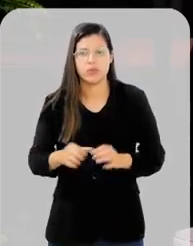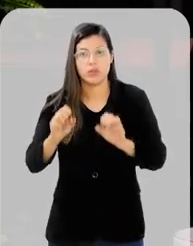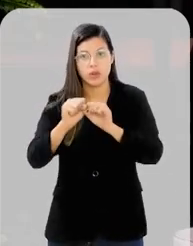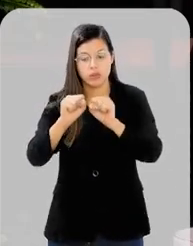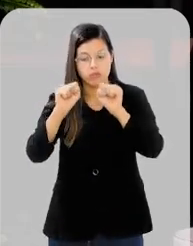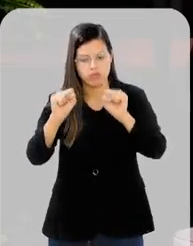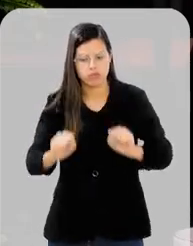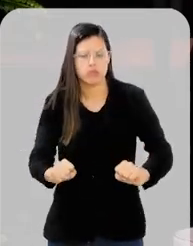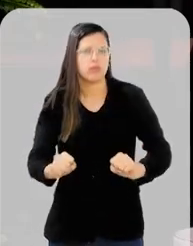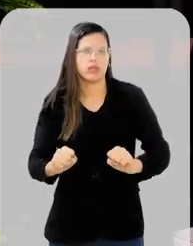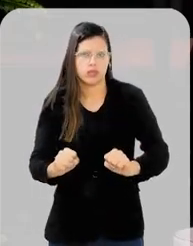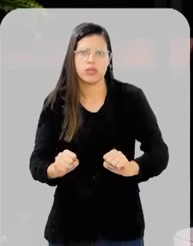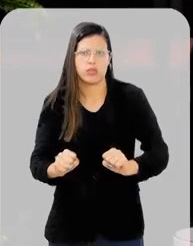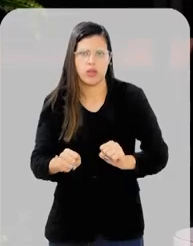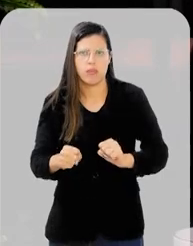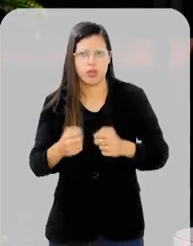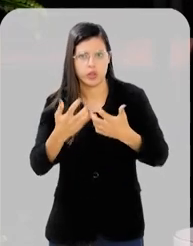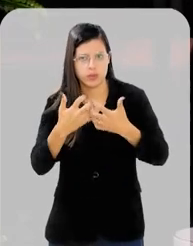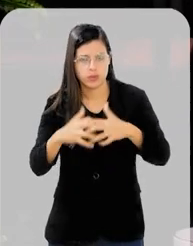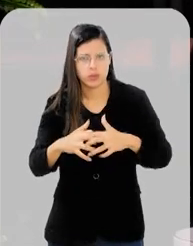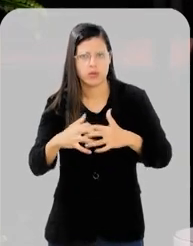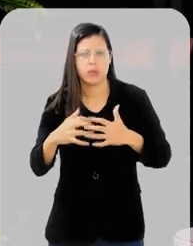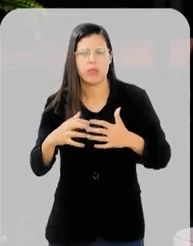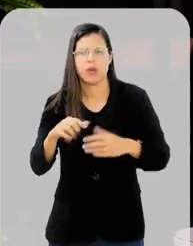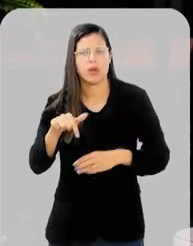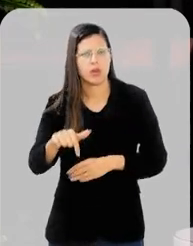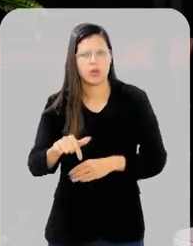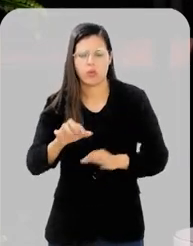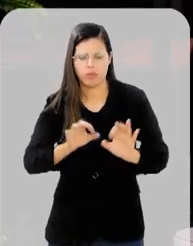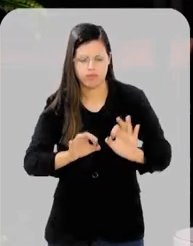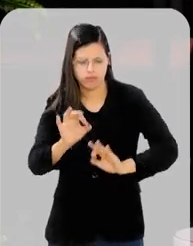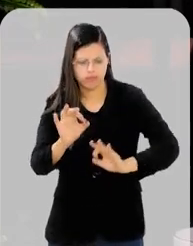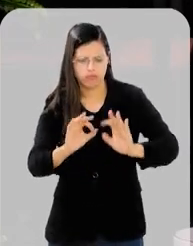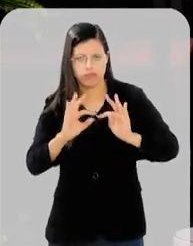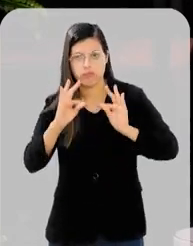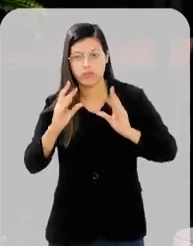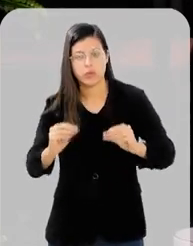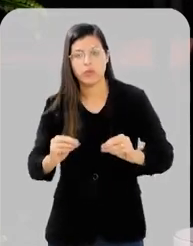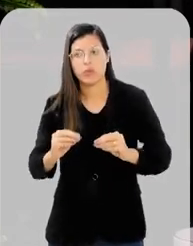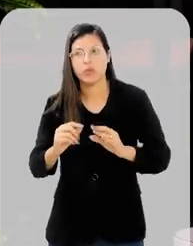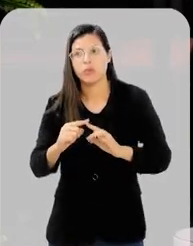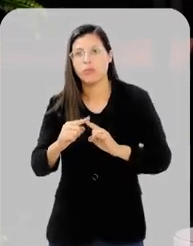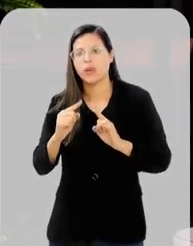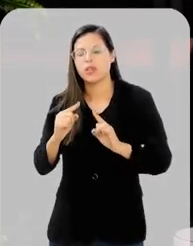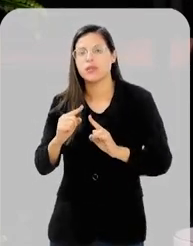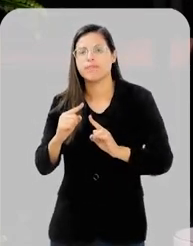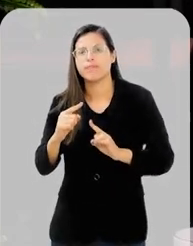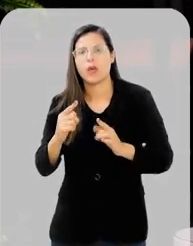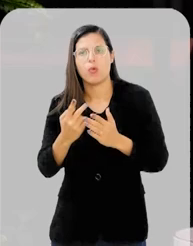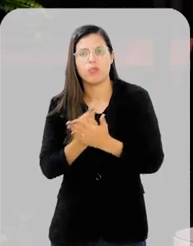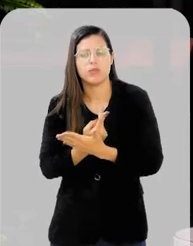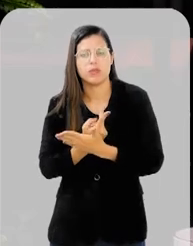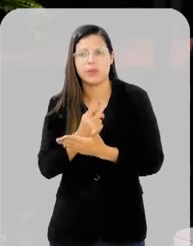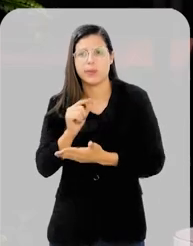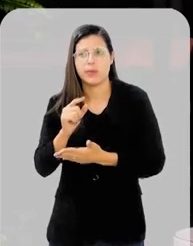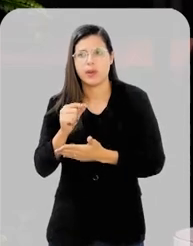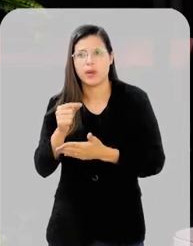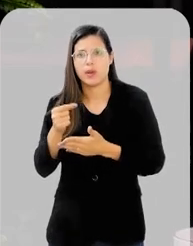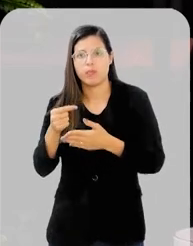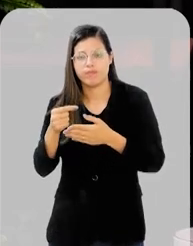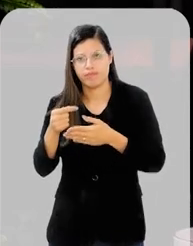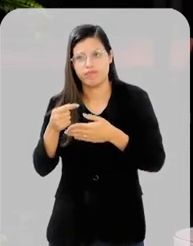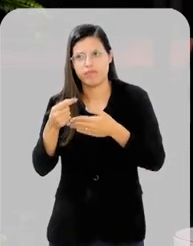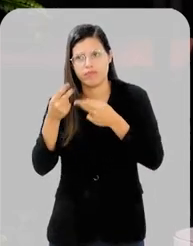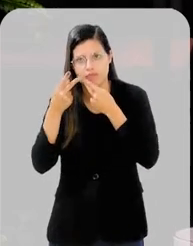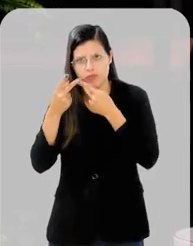do sistemática ali operacional sanamos tudo mas teve um dia que eu fui em no